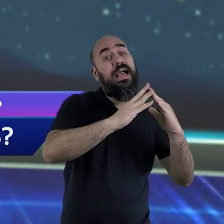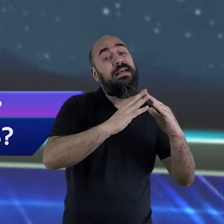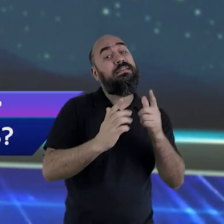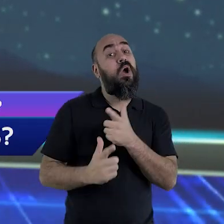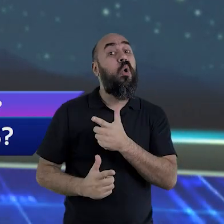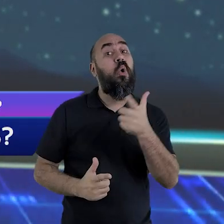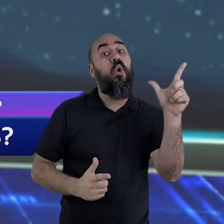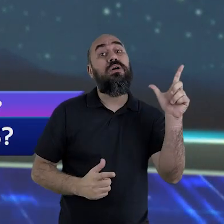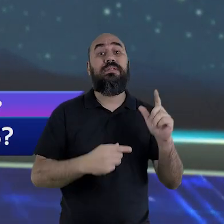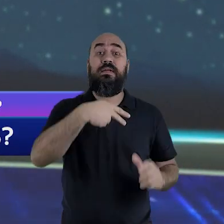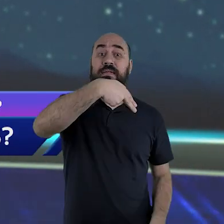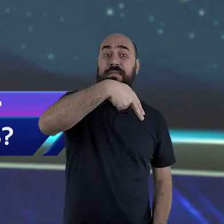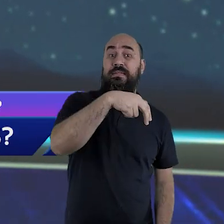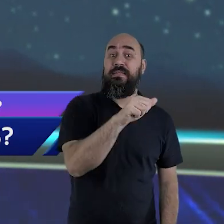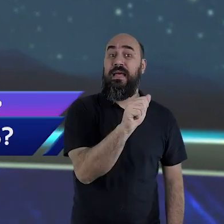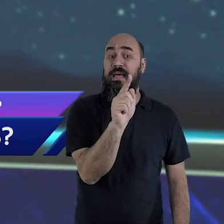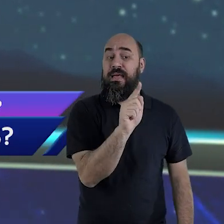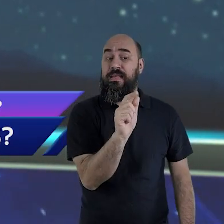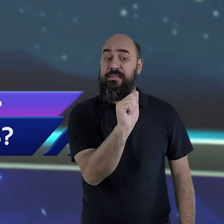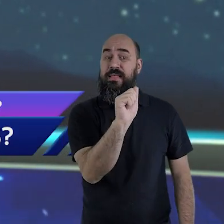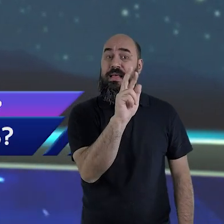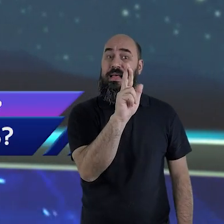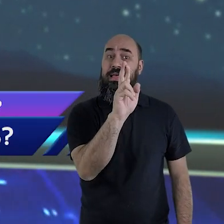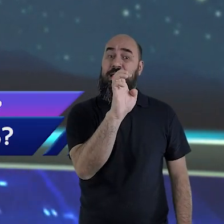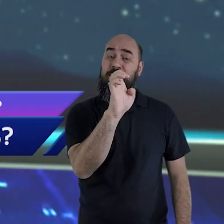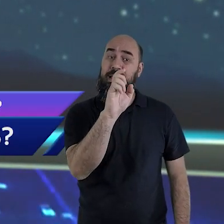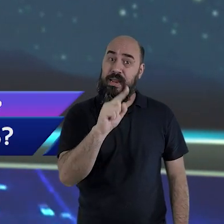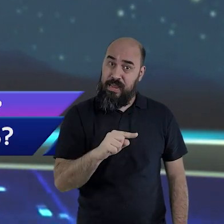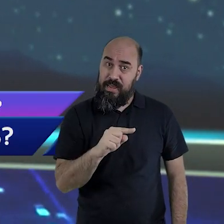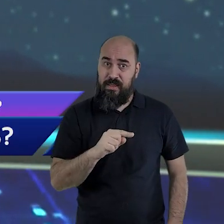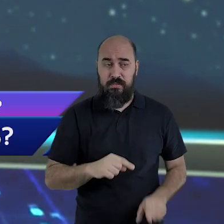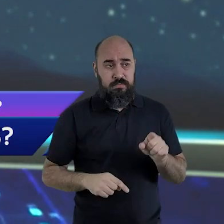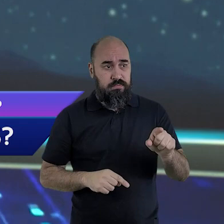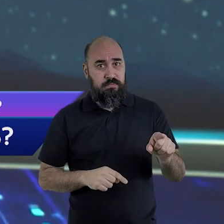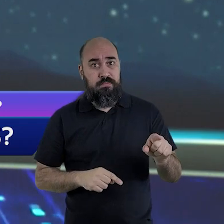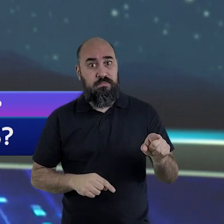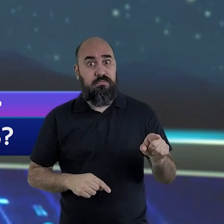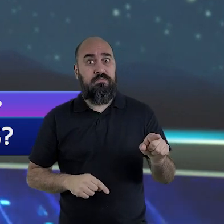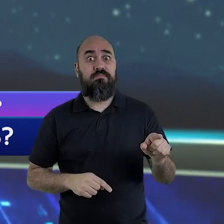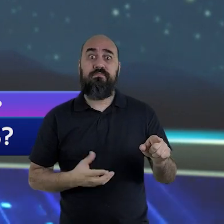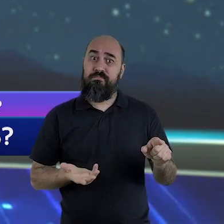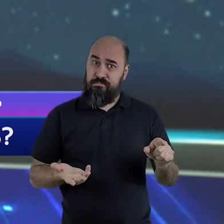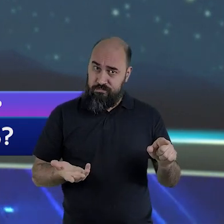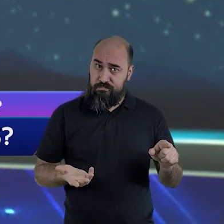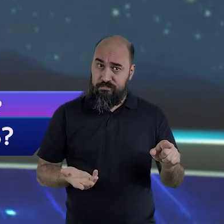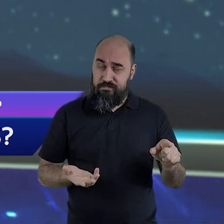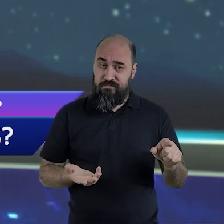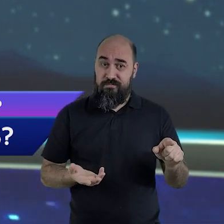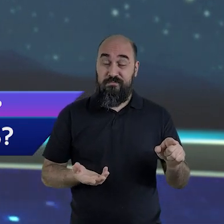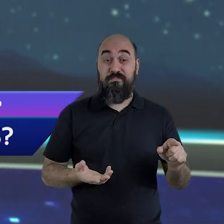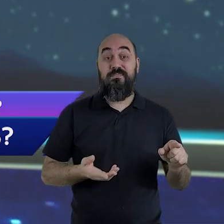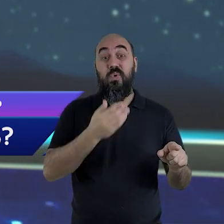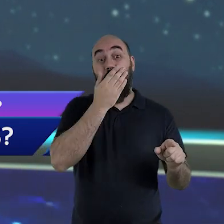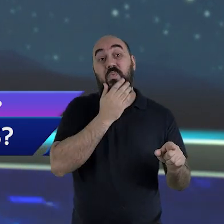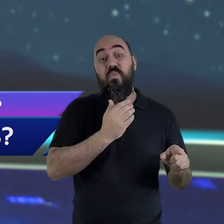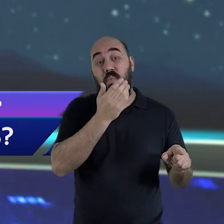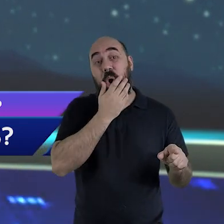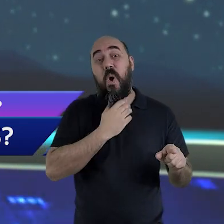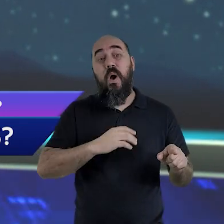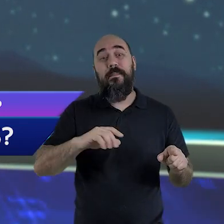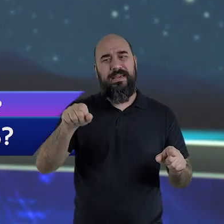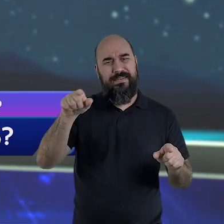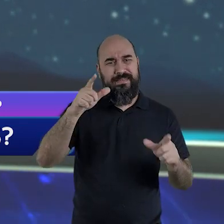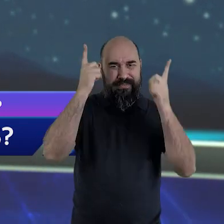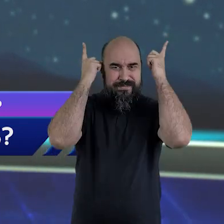menos 150 quilômetros de Belém. Deus usou, na época, o imperador de Roma,